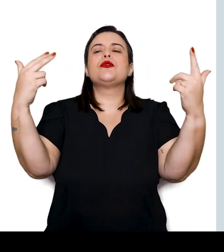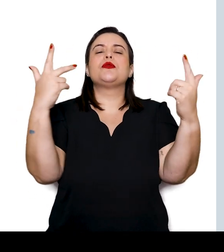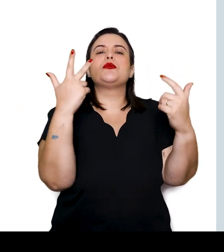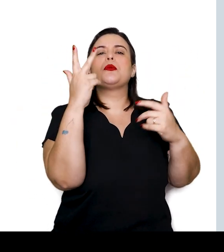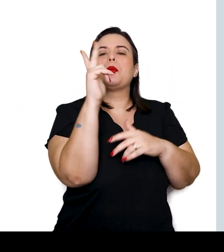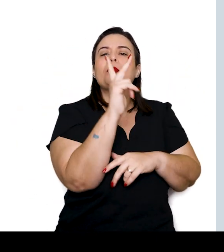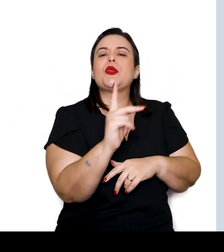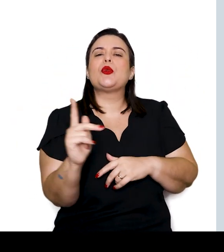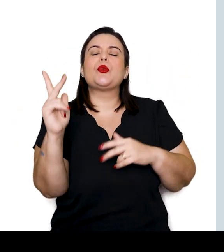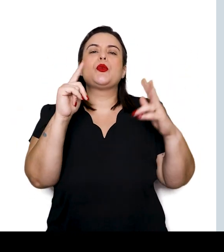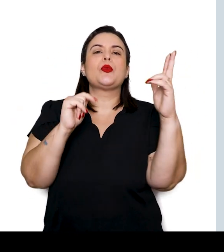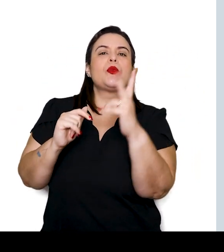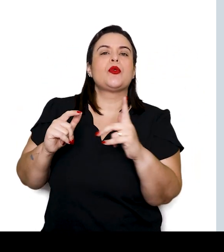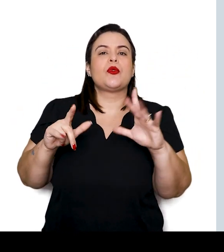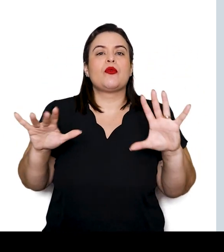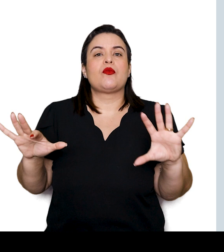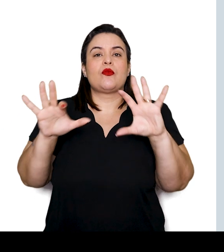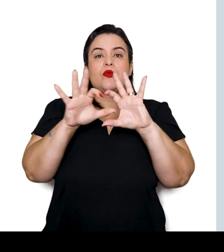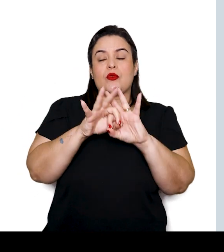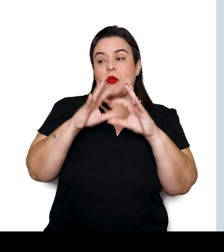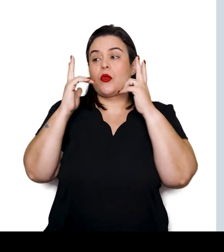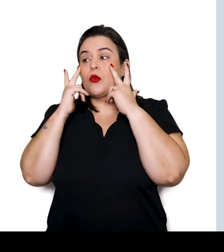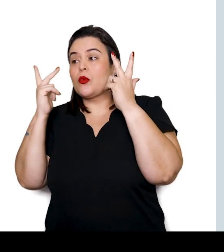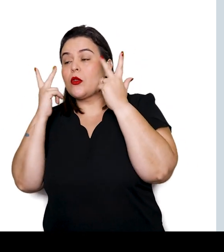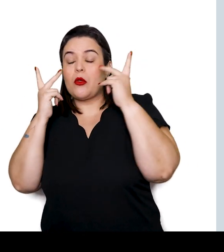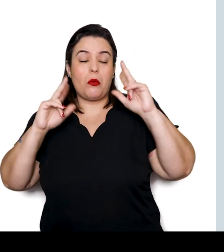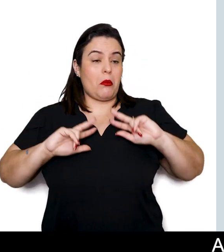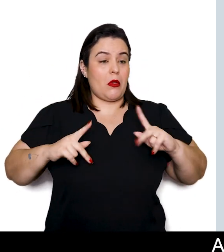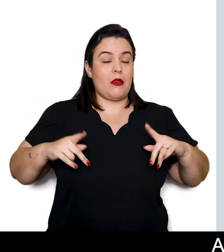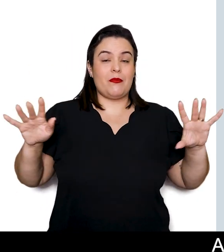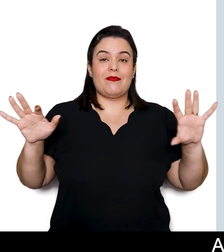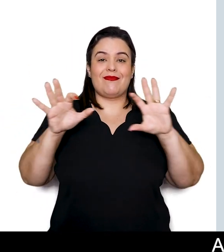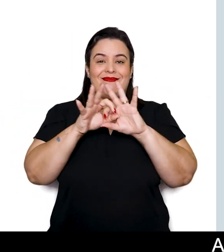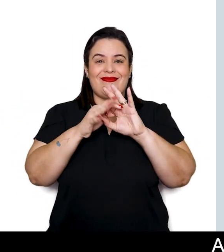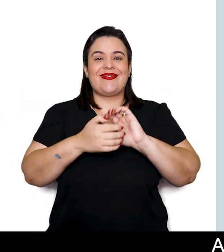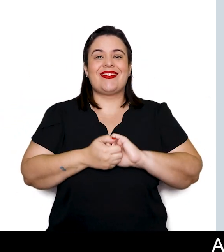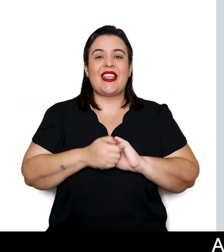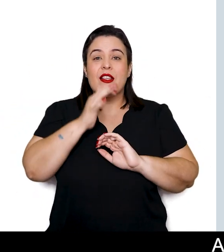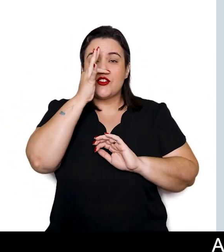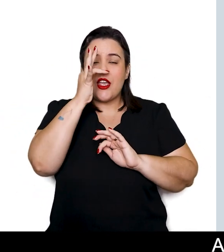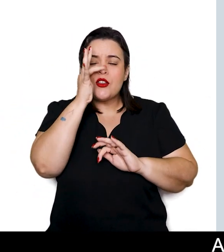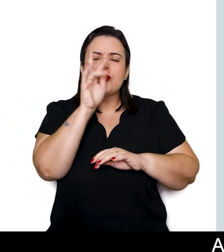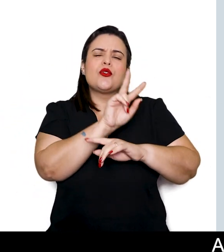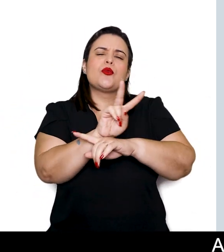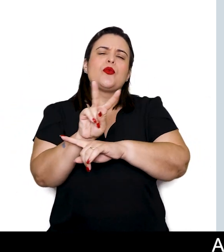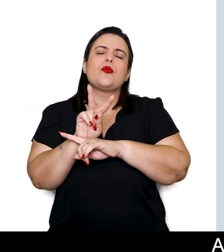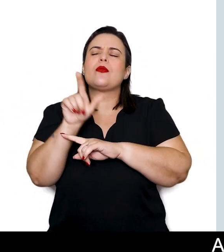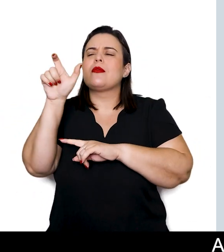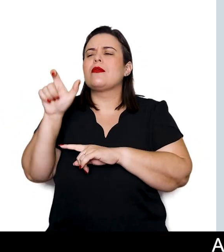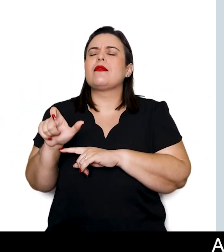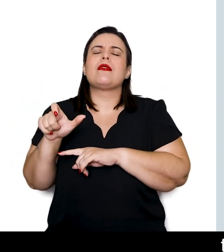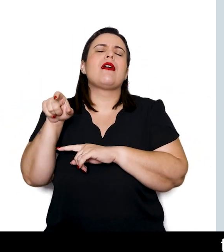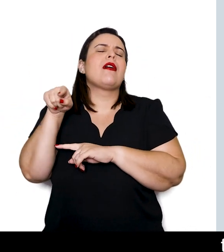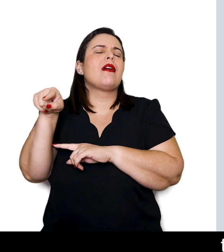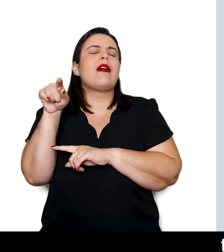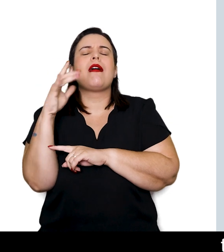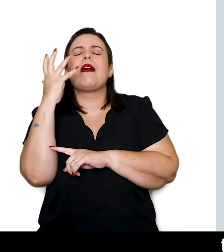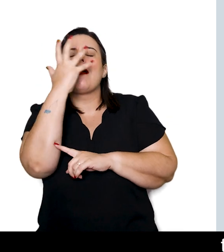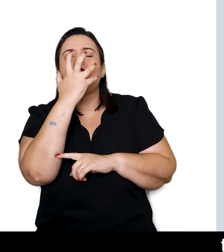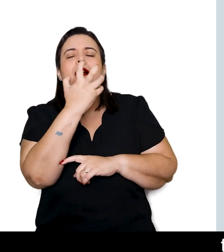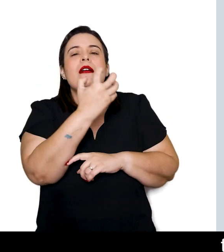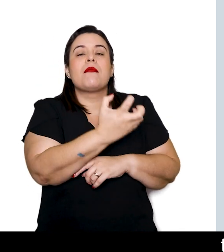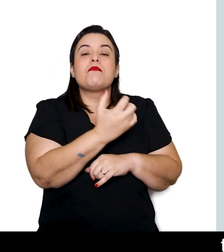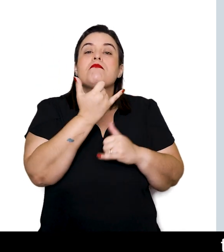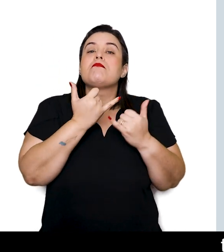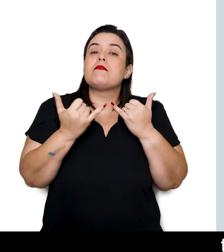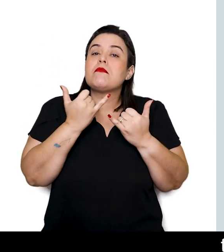ar livre, uma fusão dos domínios natural e humano. A jardinagem, paixão de Monet ao longo da vida, também pode